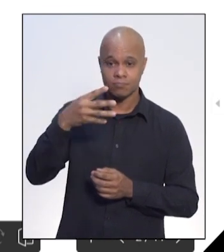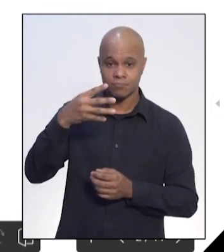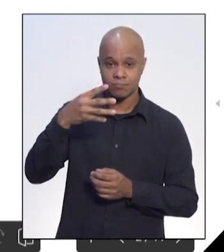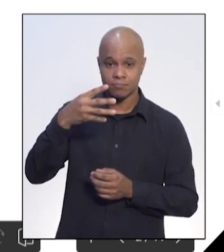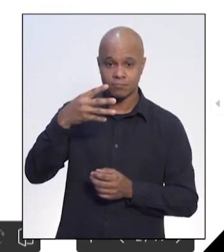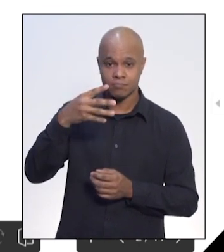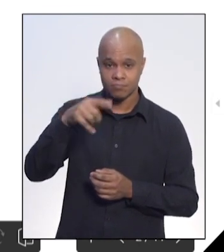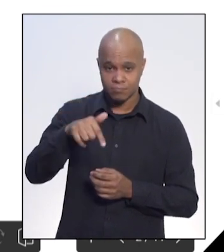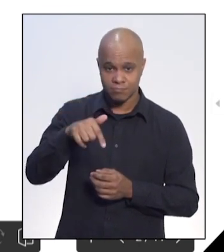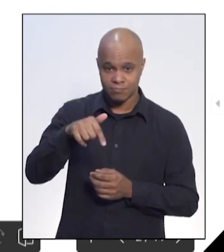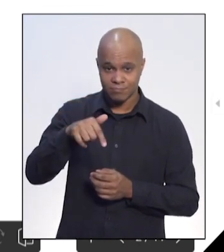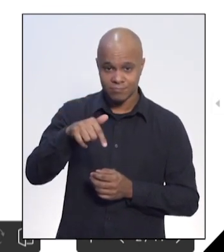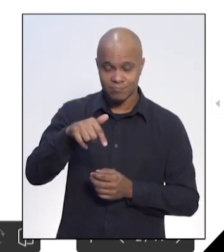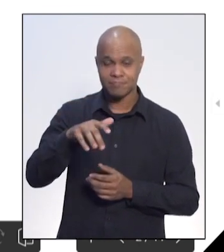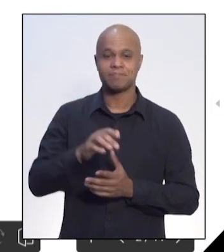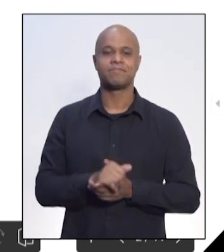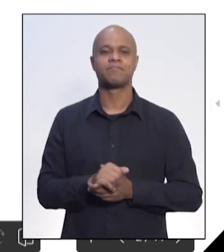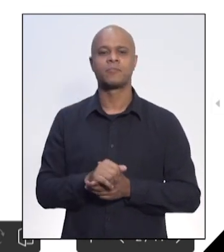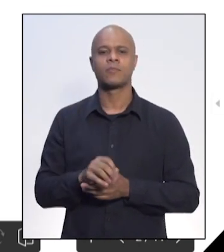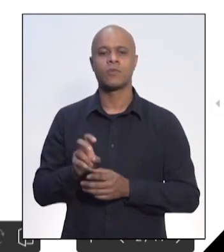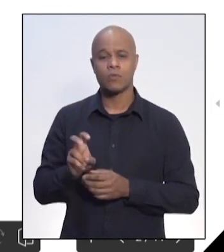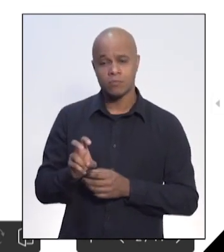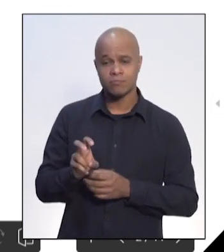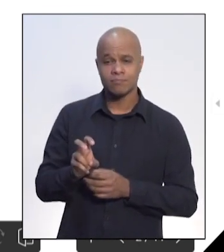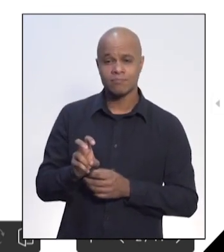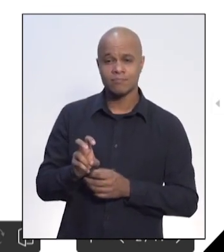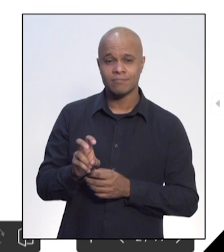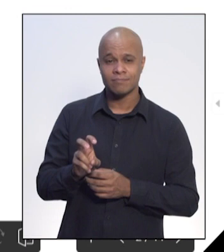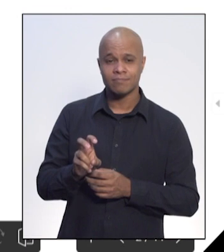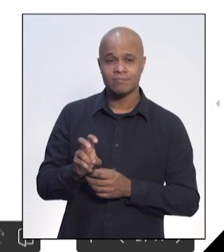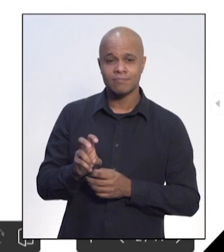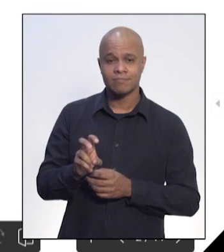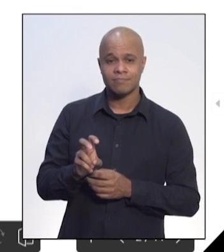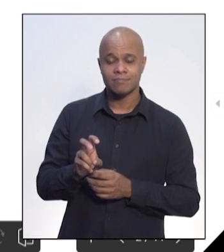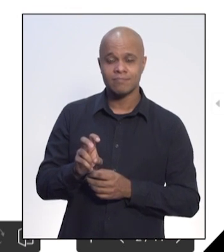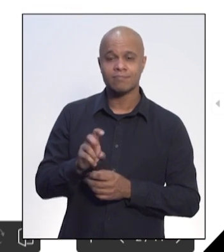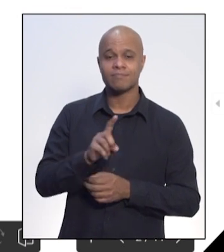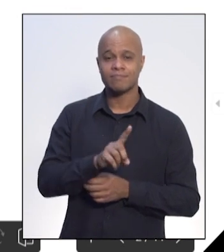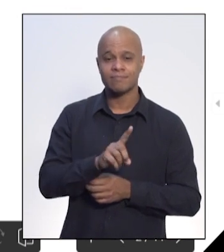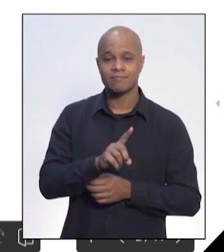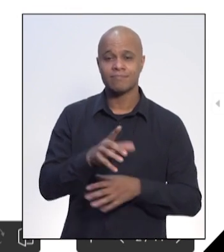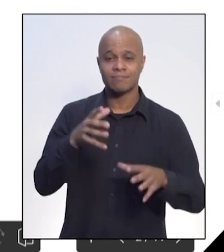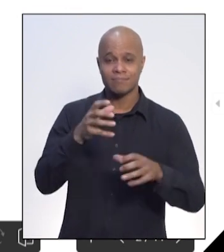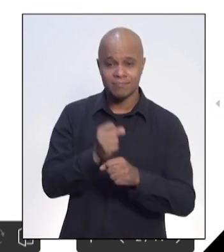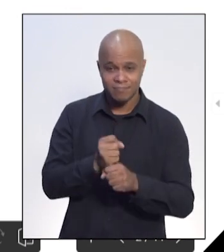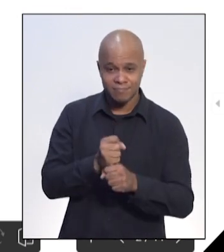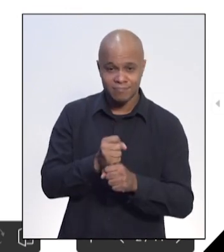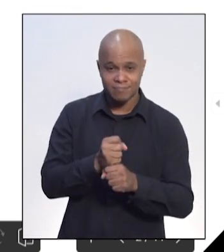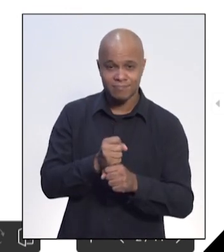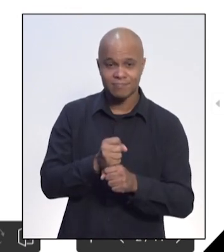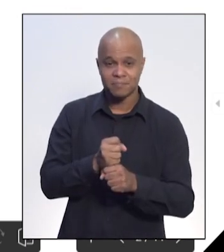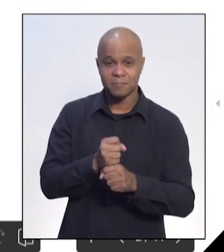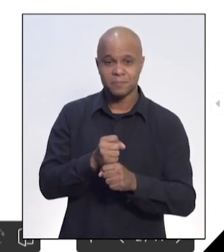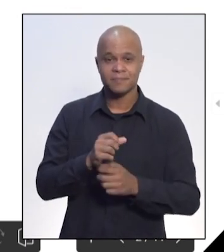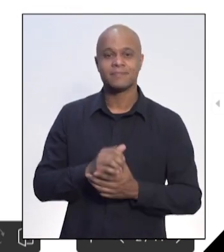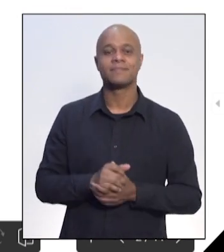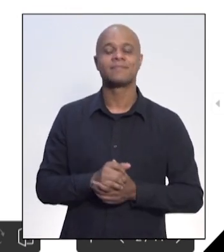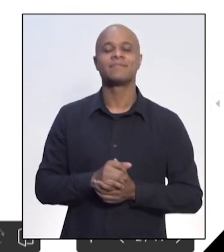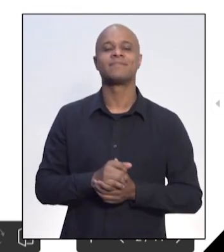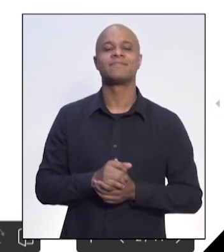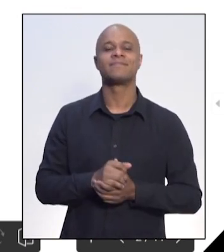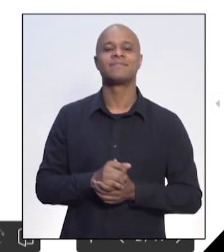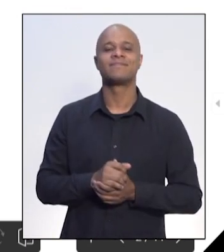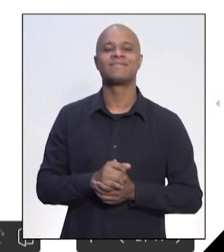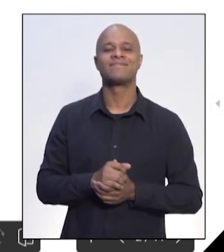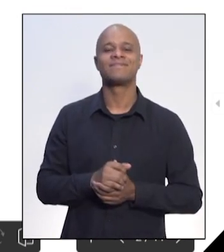7. Mais 1 vezes 5, 5. 1 vezes 1, 1. Somou, aqui dá 12,